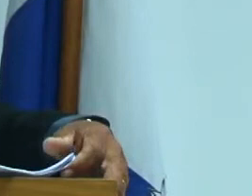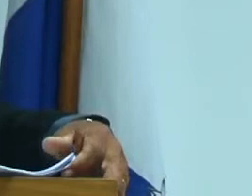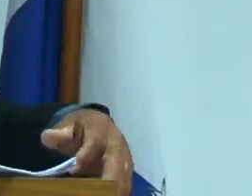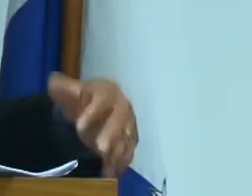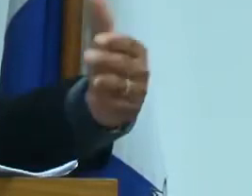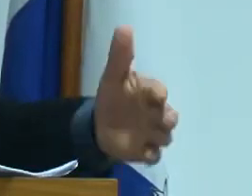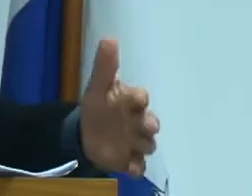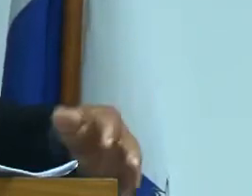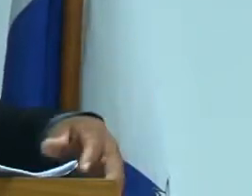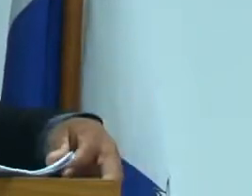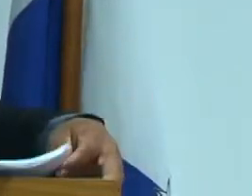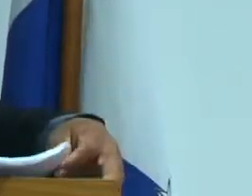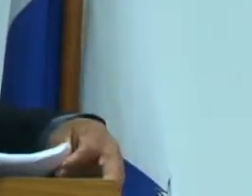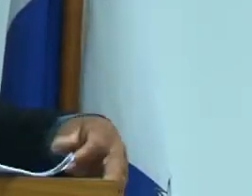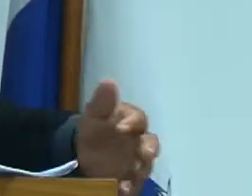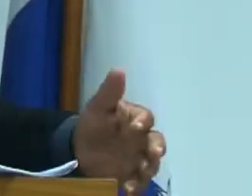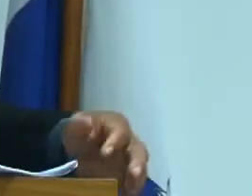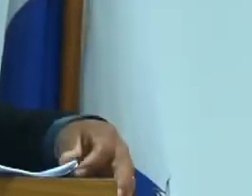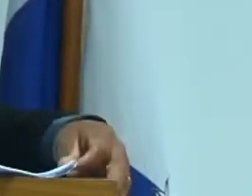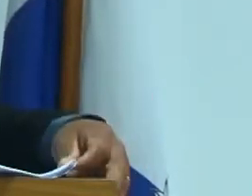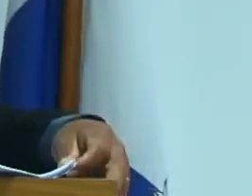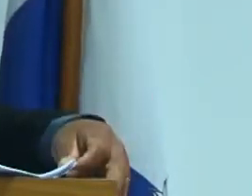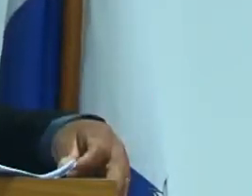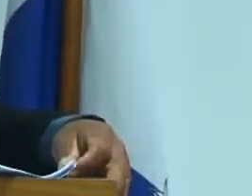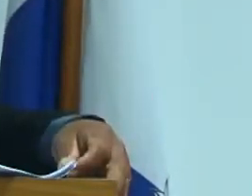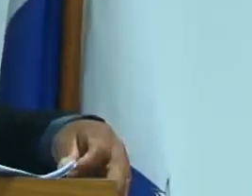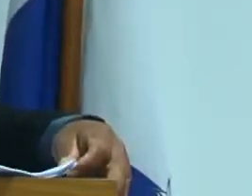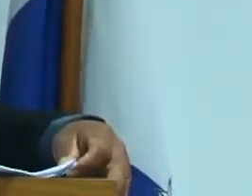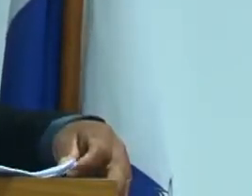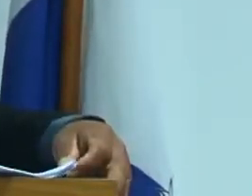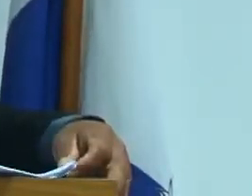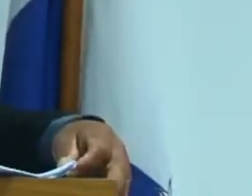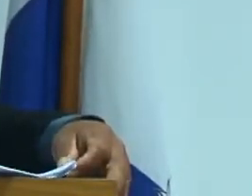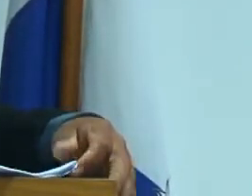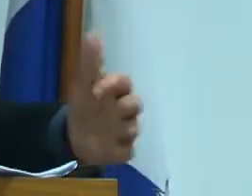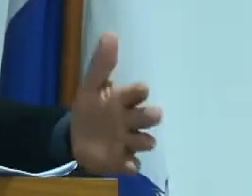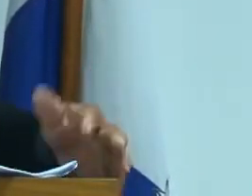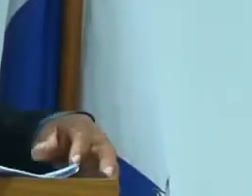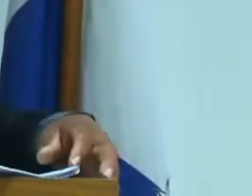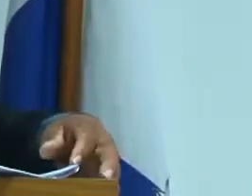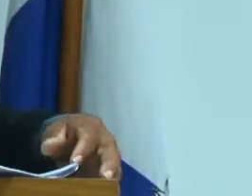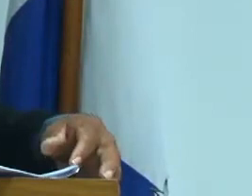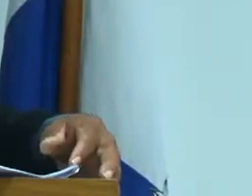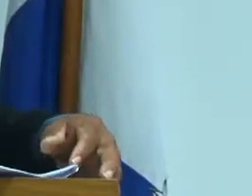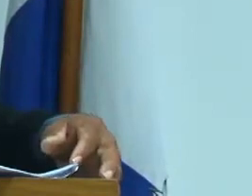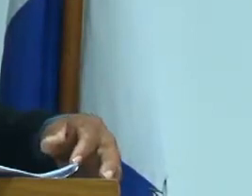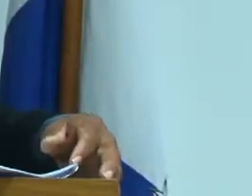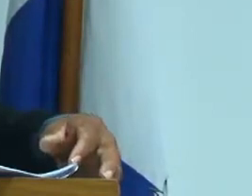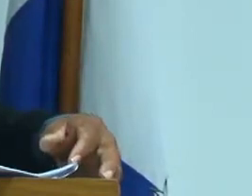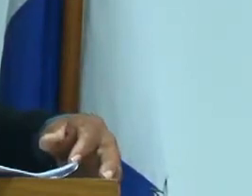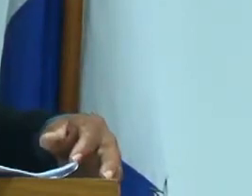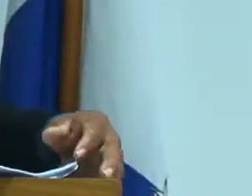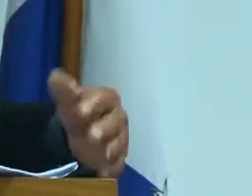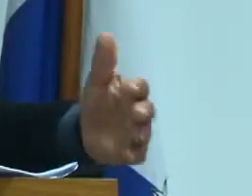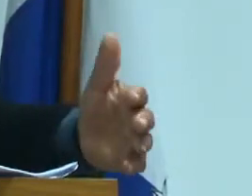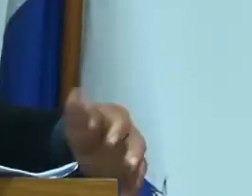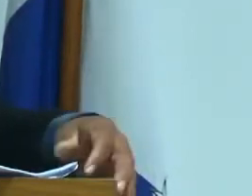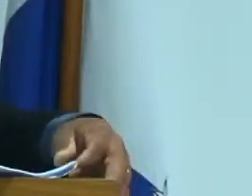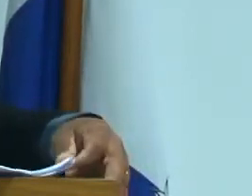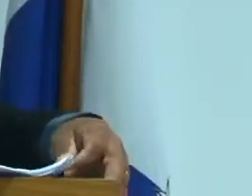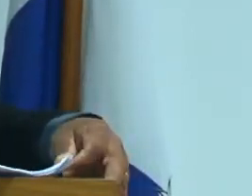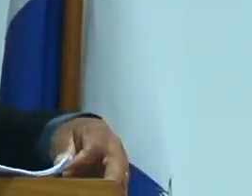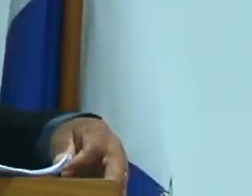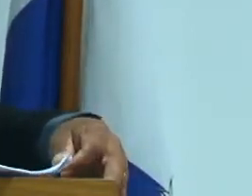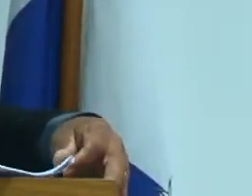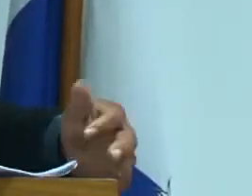drogas, informando sobre os efeitos das principais drogas consumidas, para que de alguma forma